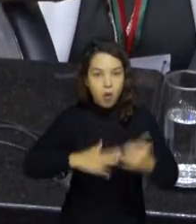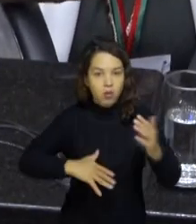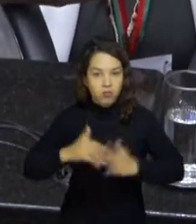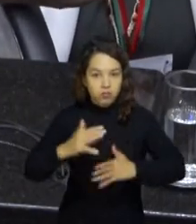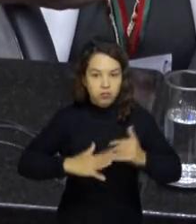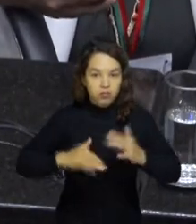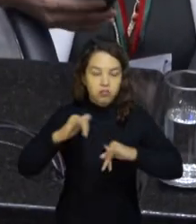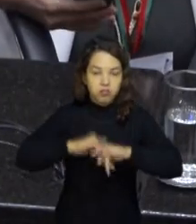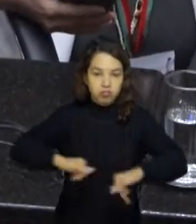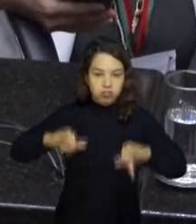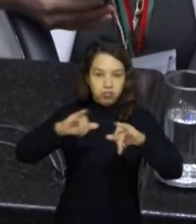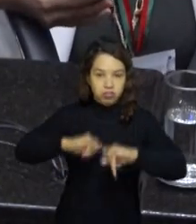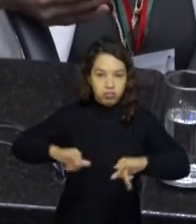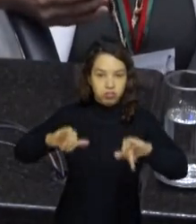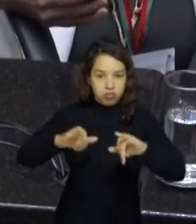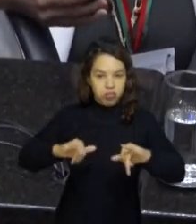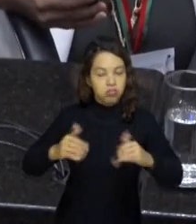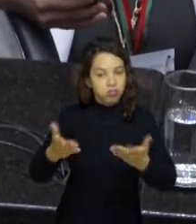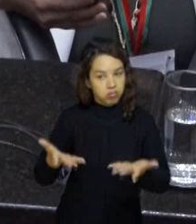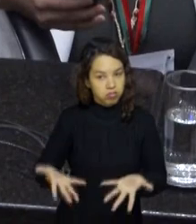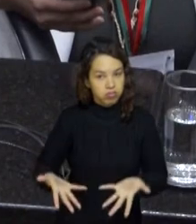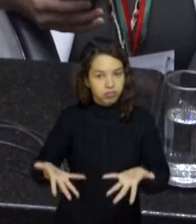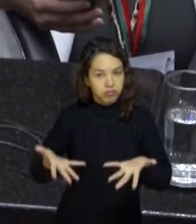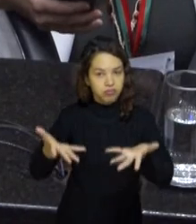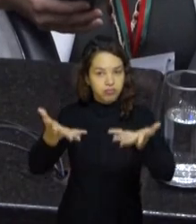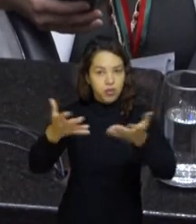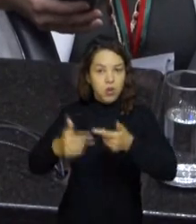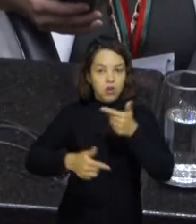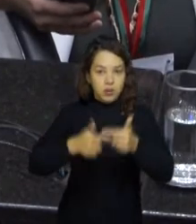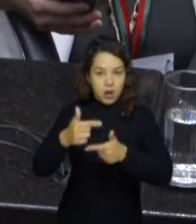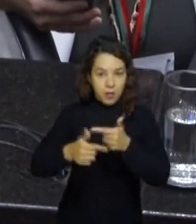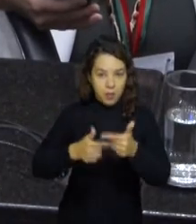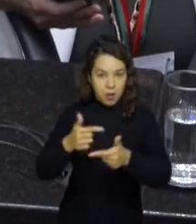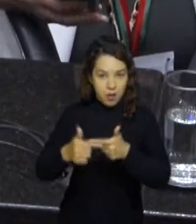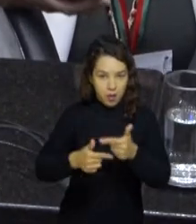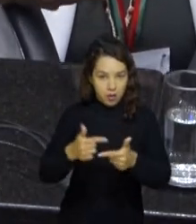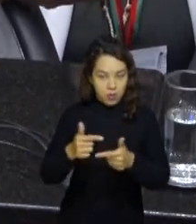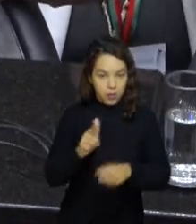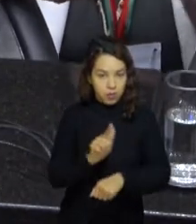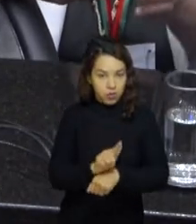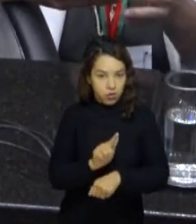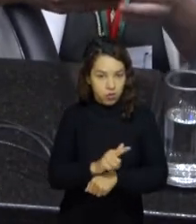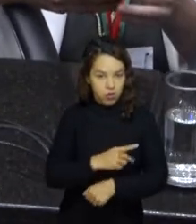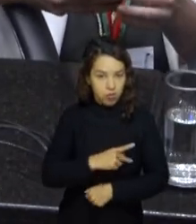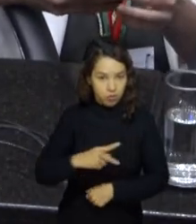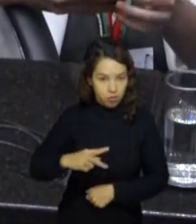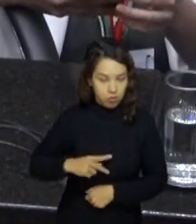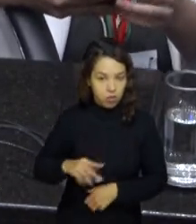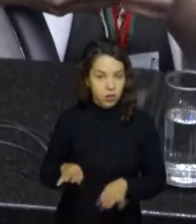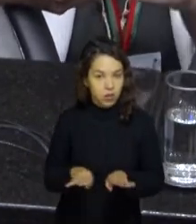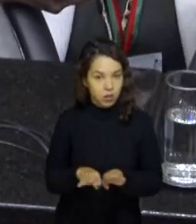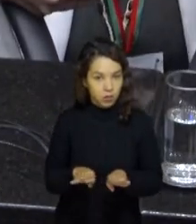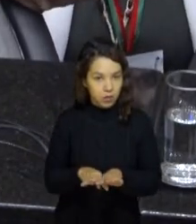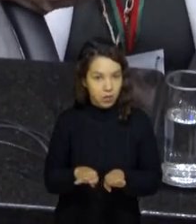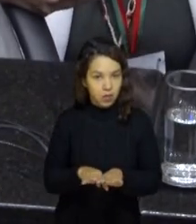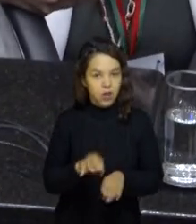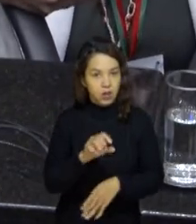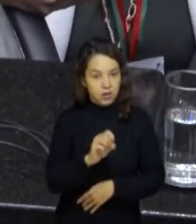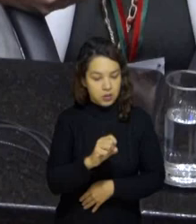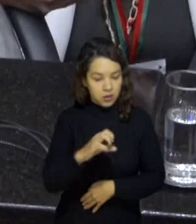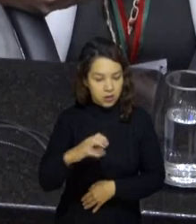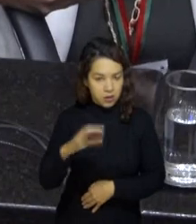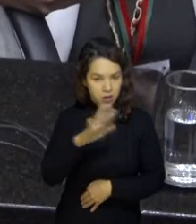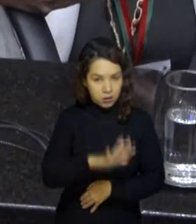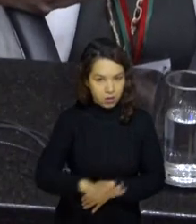isso enaltece não só o trabalho que é feito pelos gestores públicos, mas Santa Catarina num todo. Então,